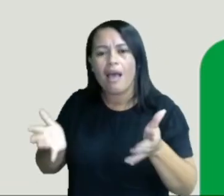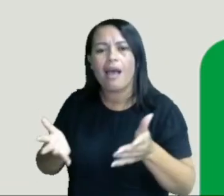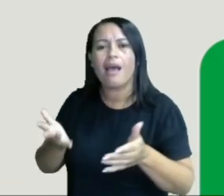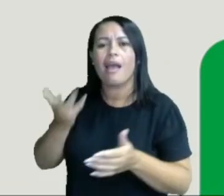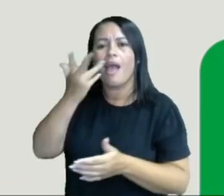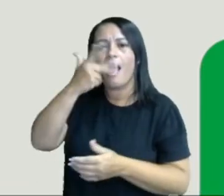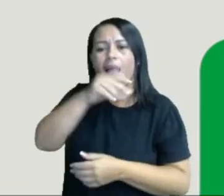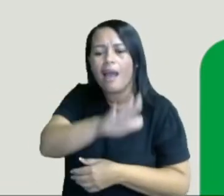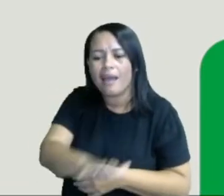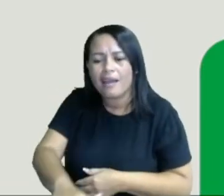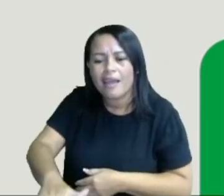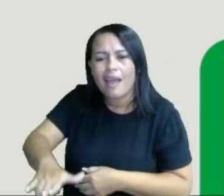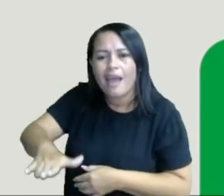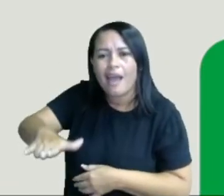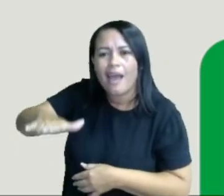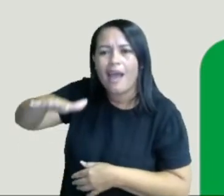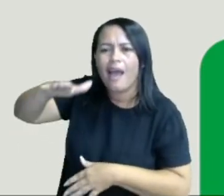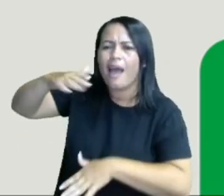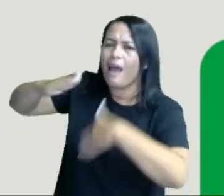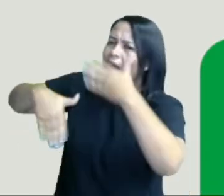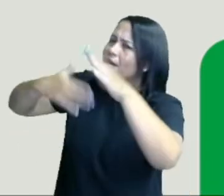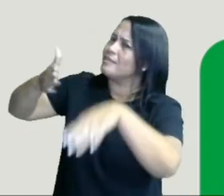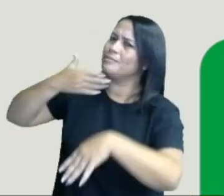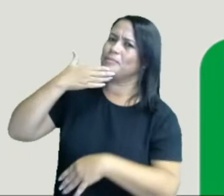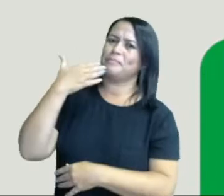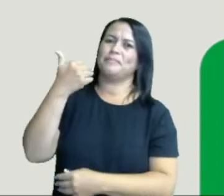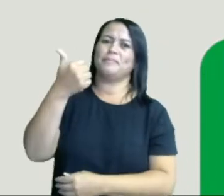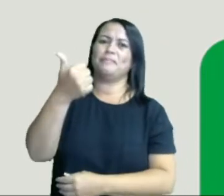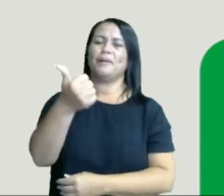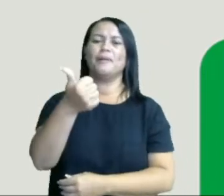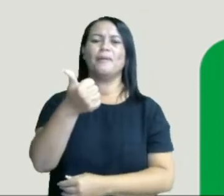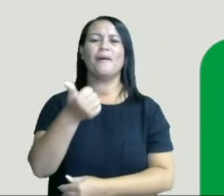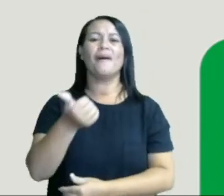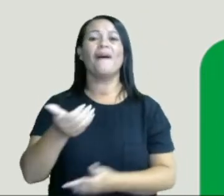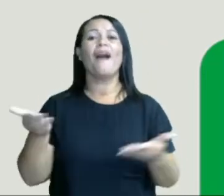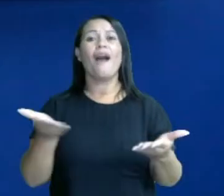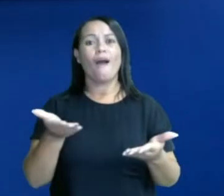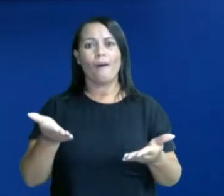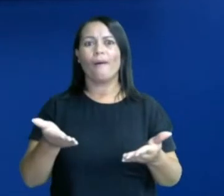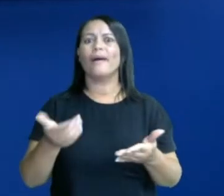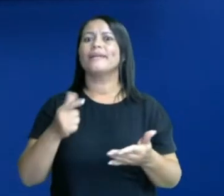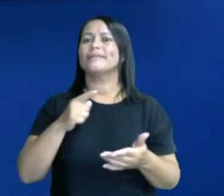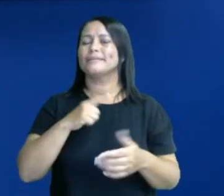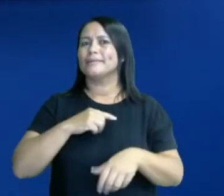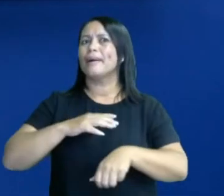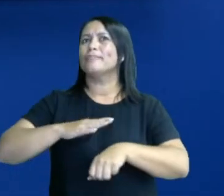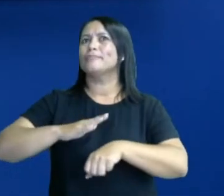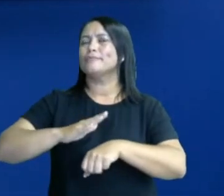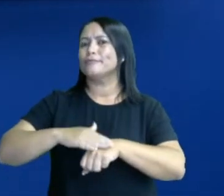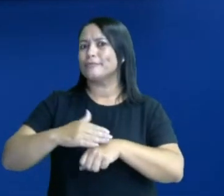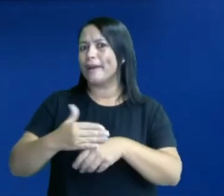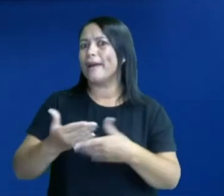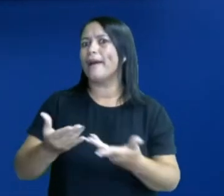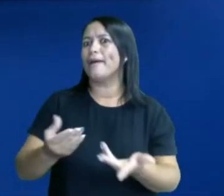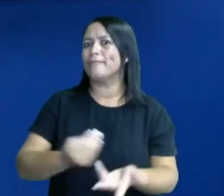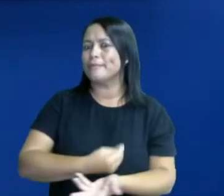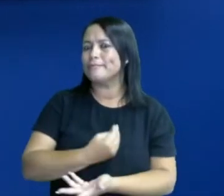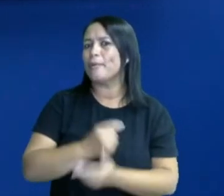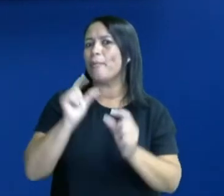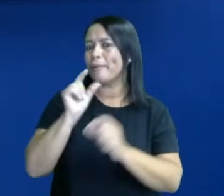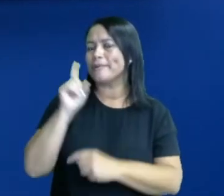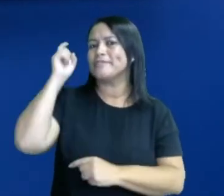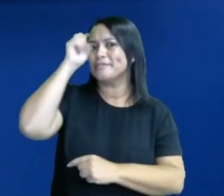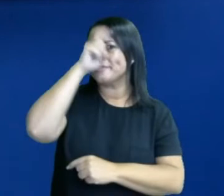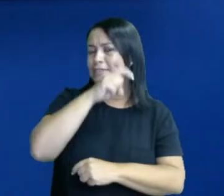desenvolvimento, tudo vai sair melhor. Então, estamos nesse período que não podemos estar na nossa sala de aula,